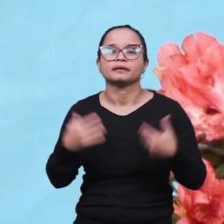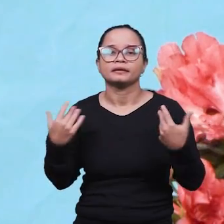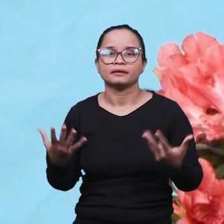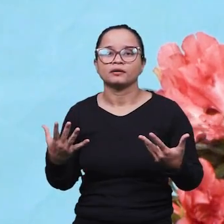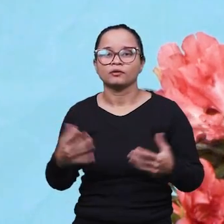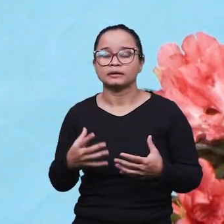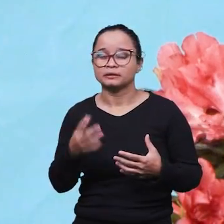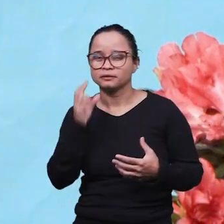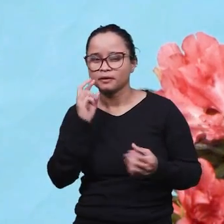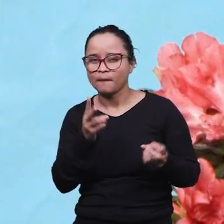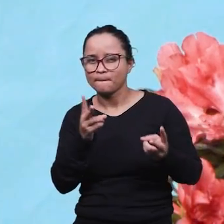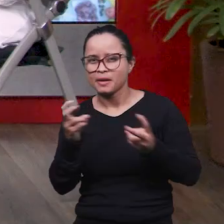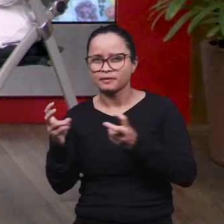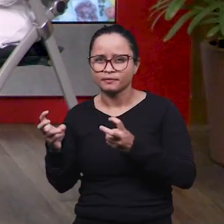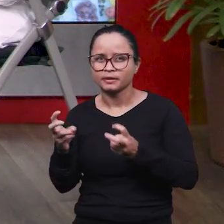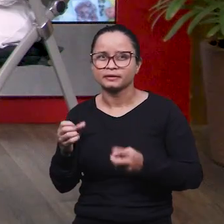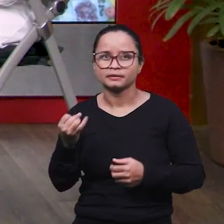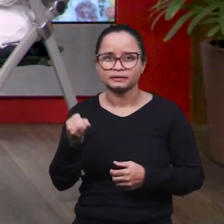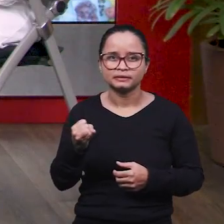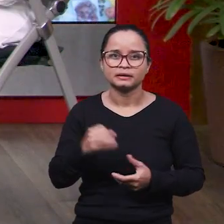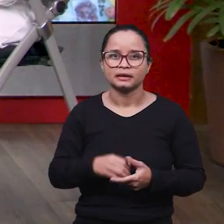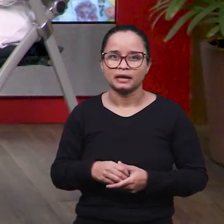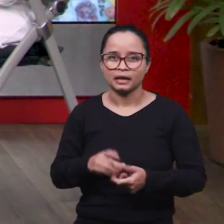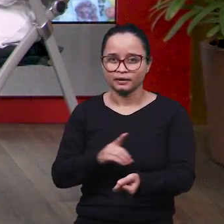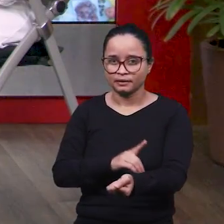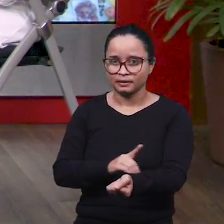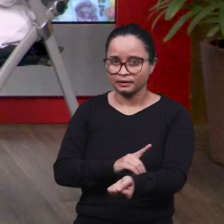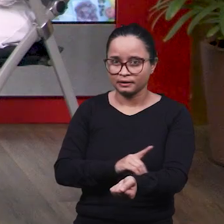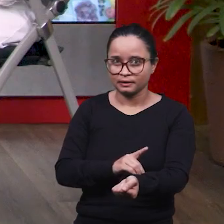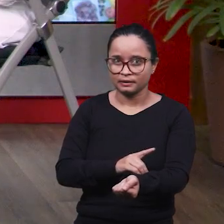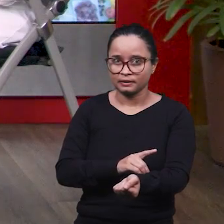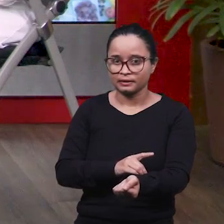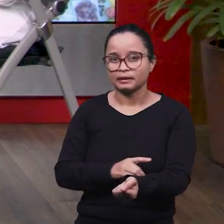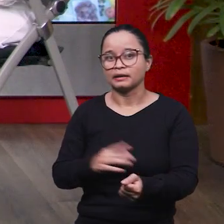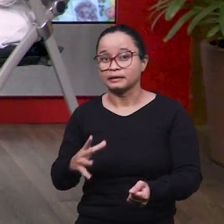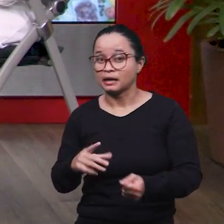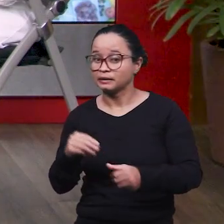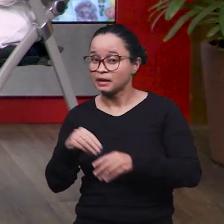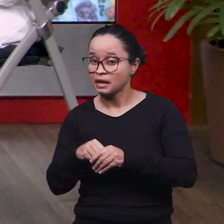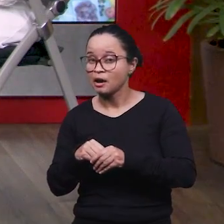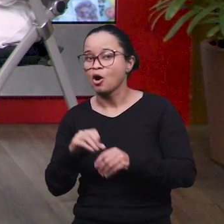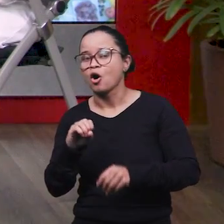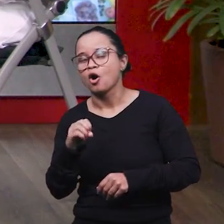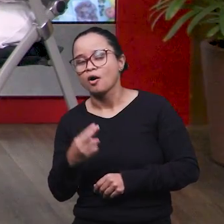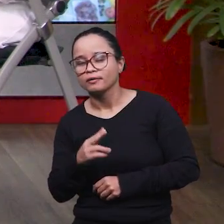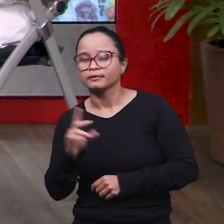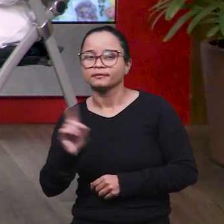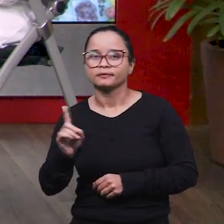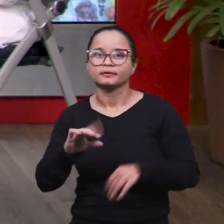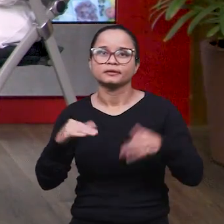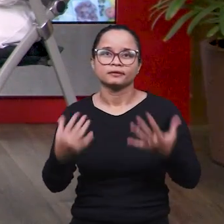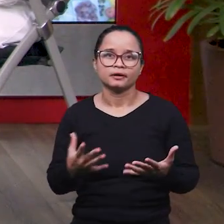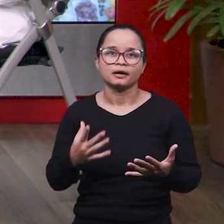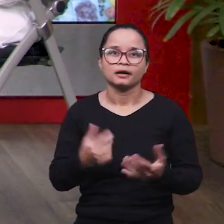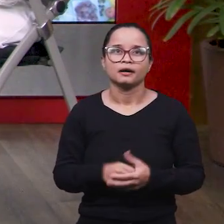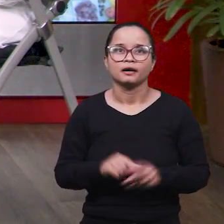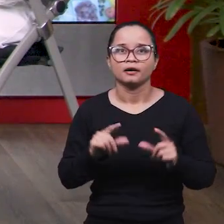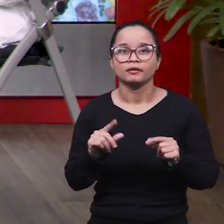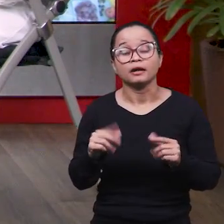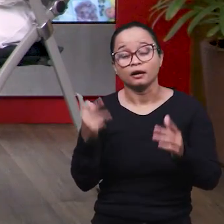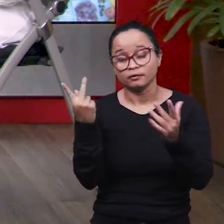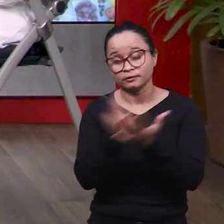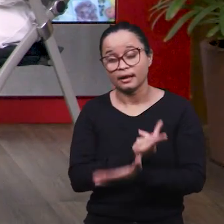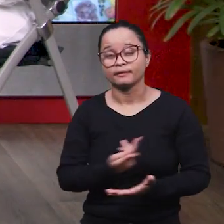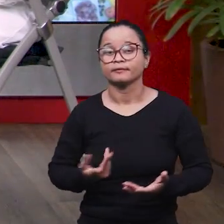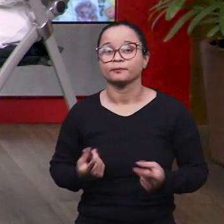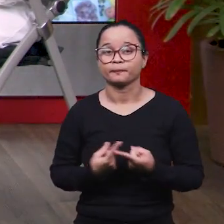esses sinais, a gente consegue perceber se aquela diabetes está compensada ou não. Então, são as repercussões mais clássicas,